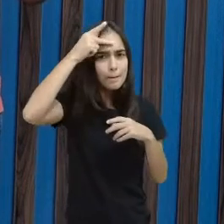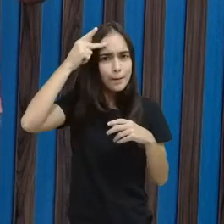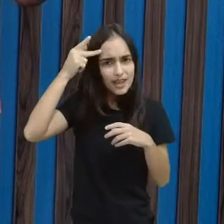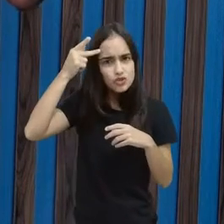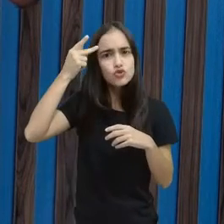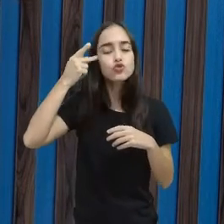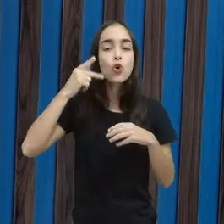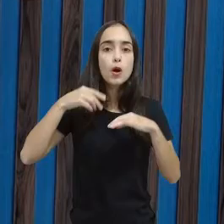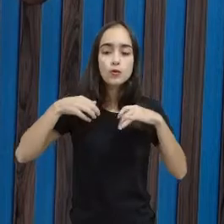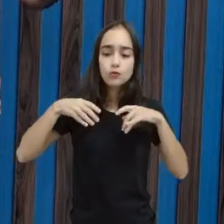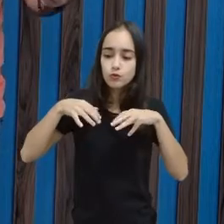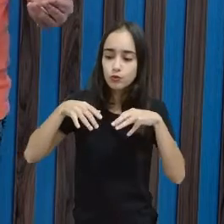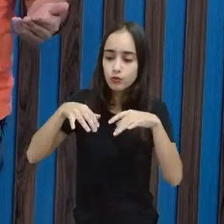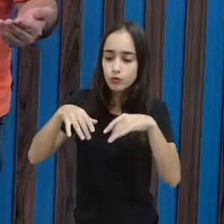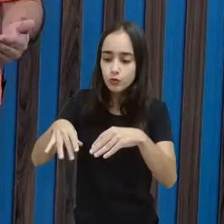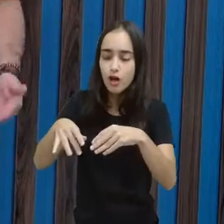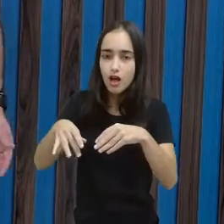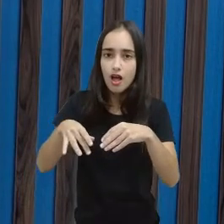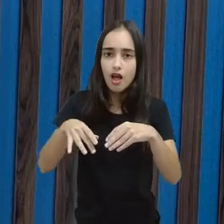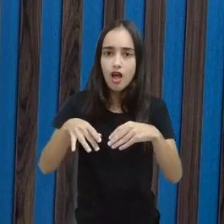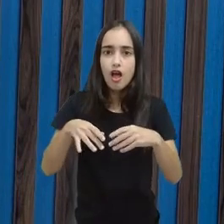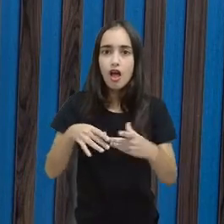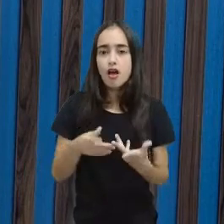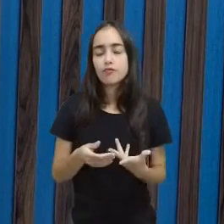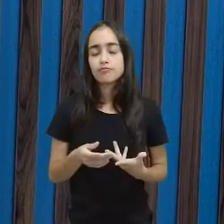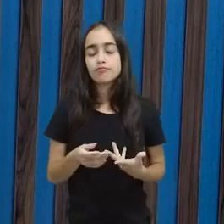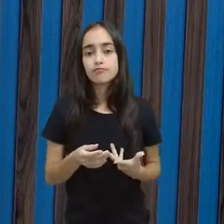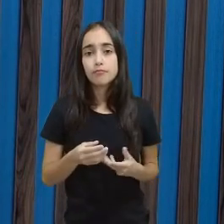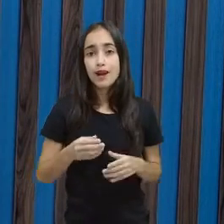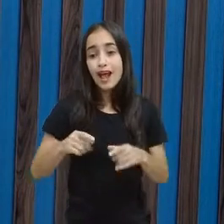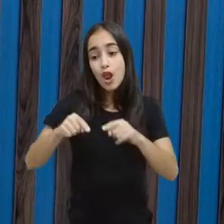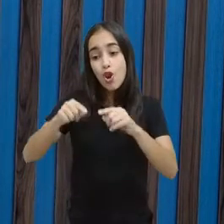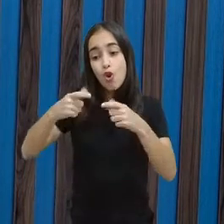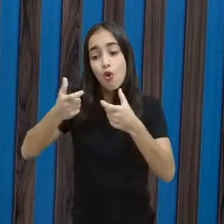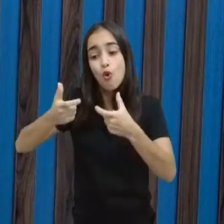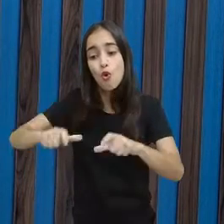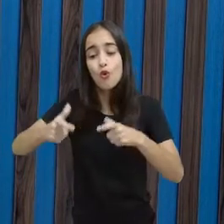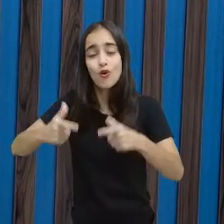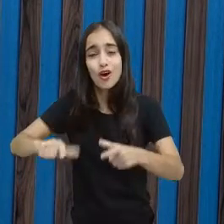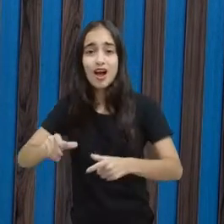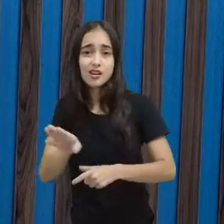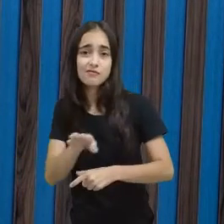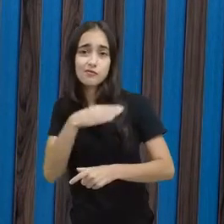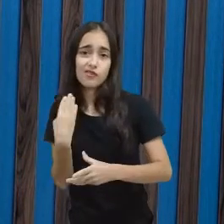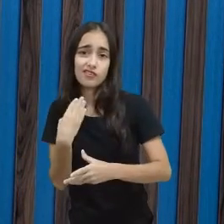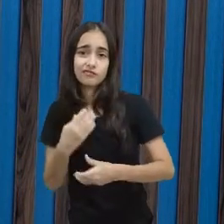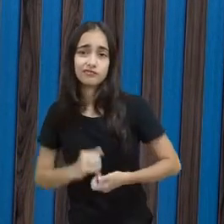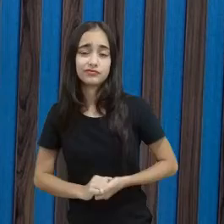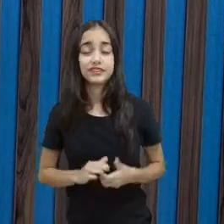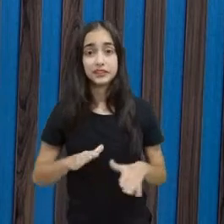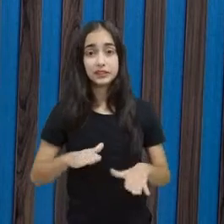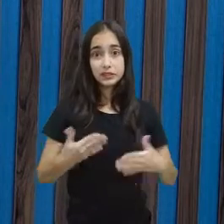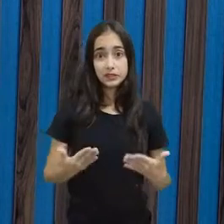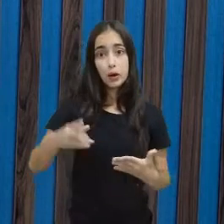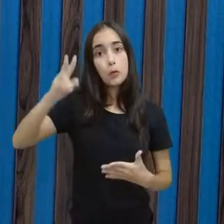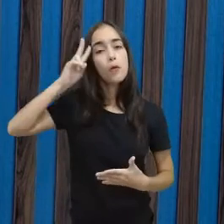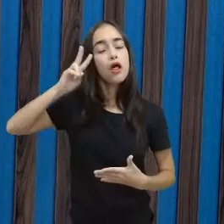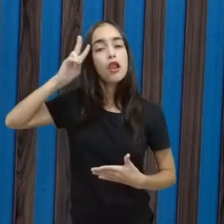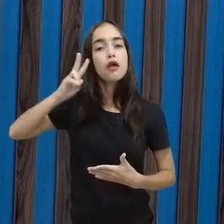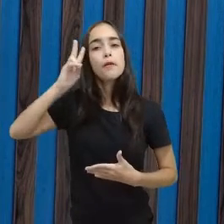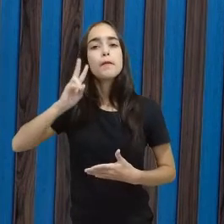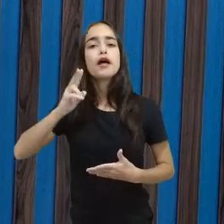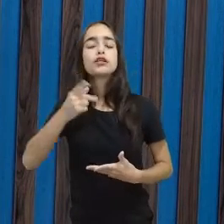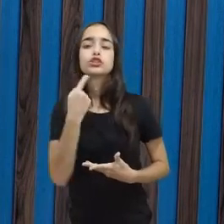chamados campos de concentração. Então, sob a liderança do Reinhard Heydrich, foi direitinho aí a pronúncia,